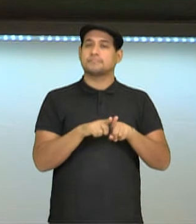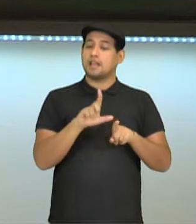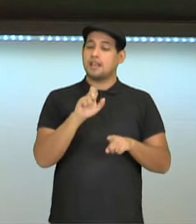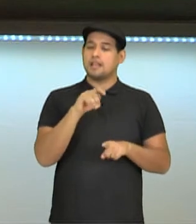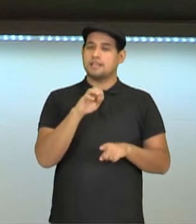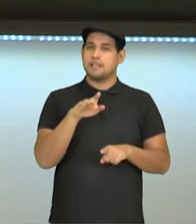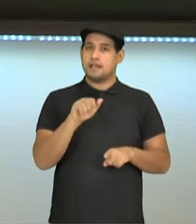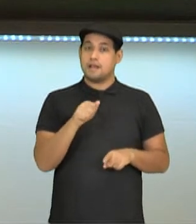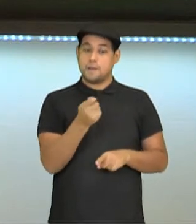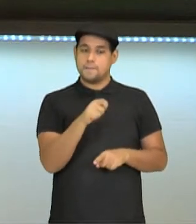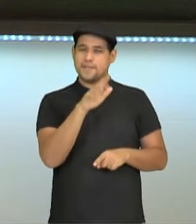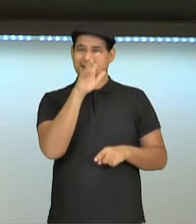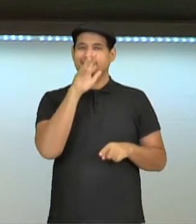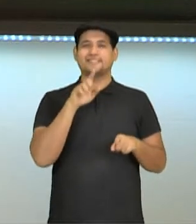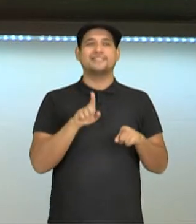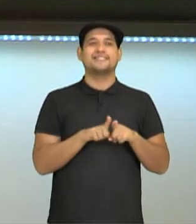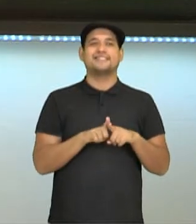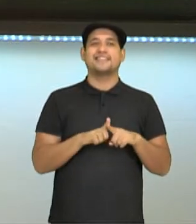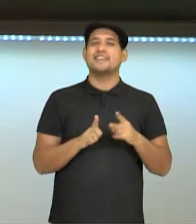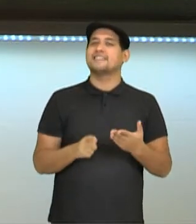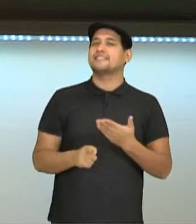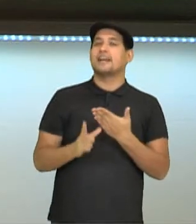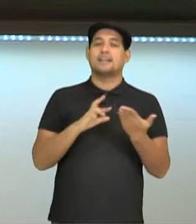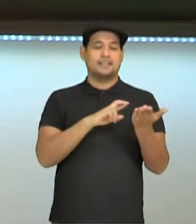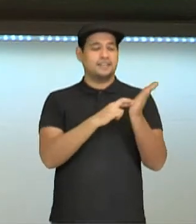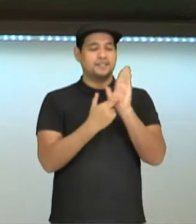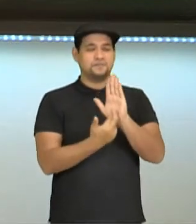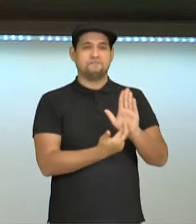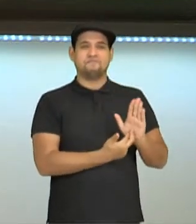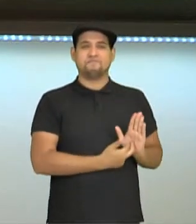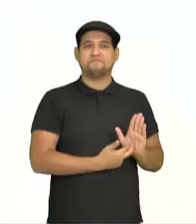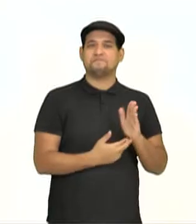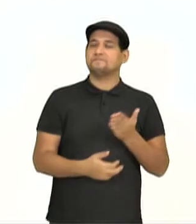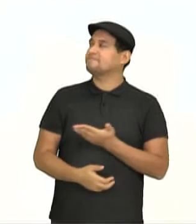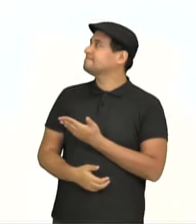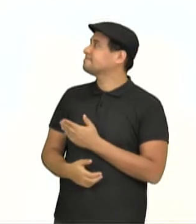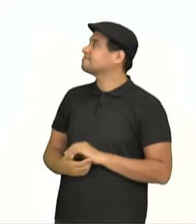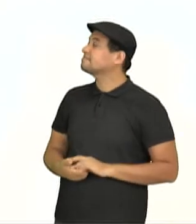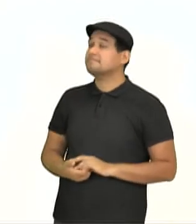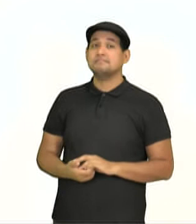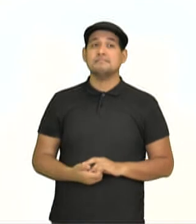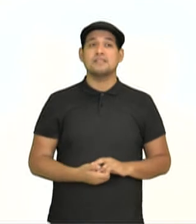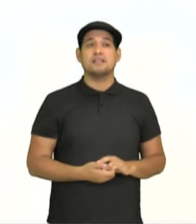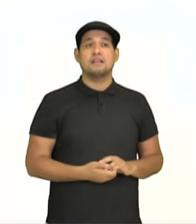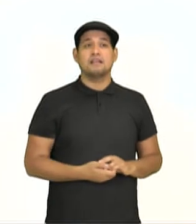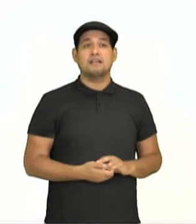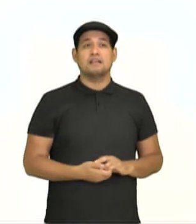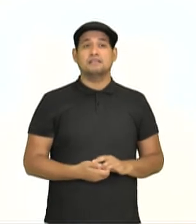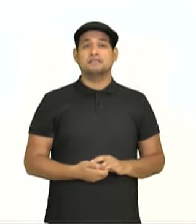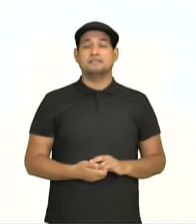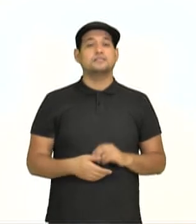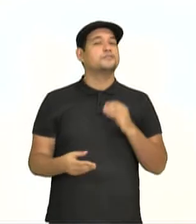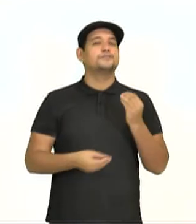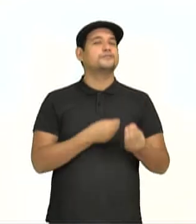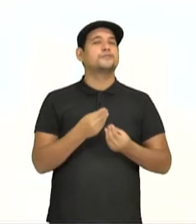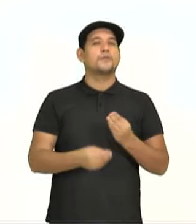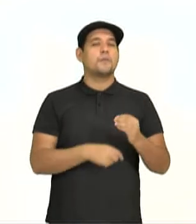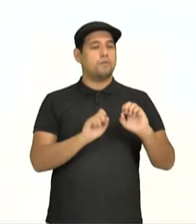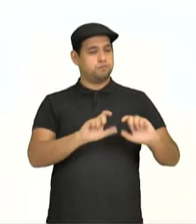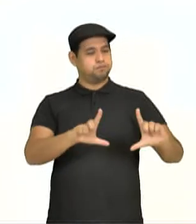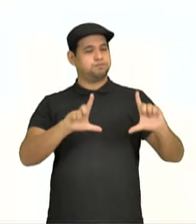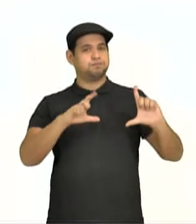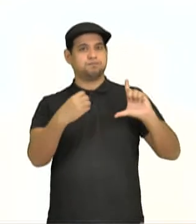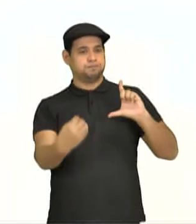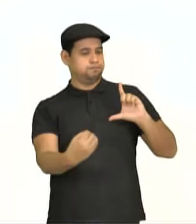lanterna mágica, né, lá uma representação de como era exibido, como